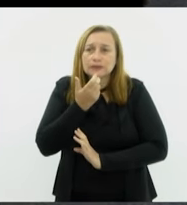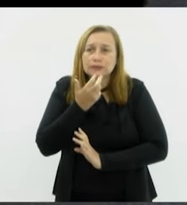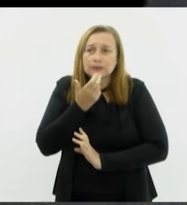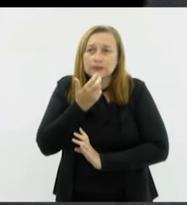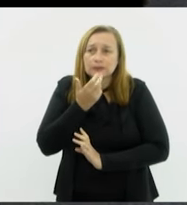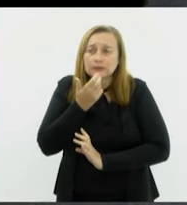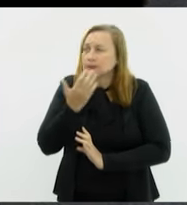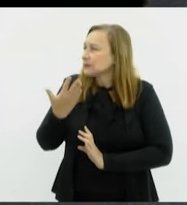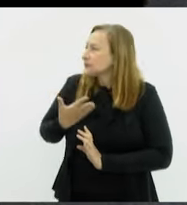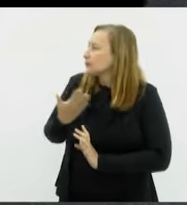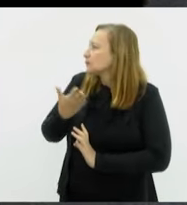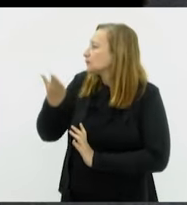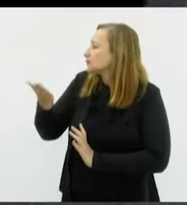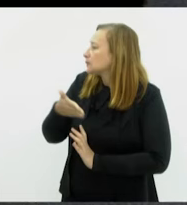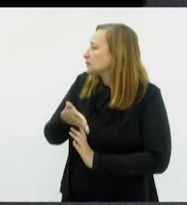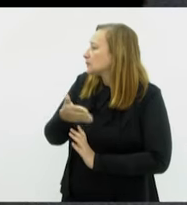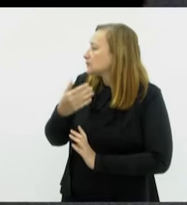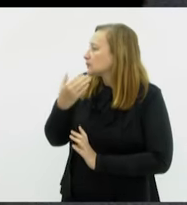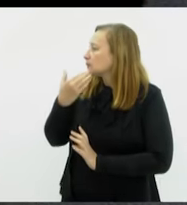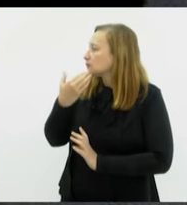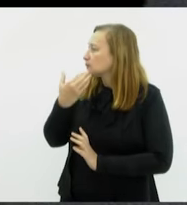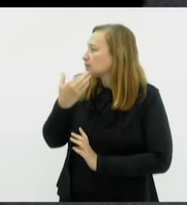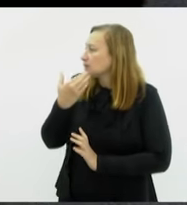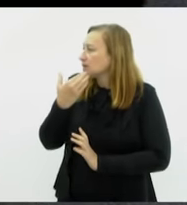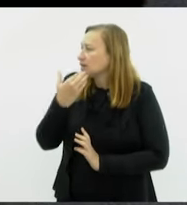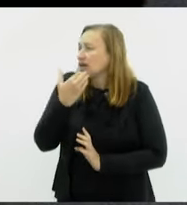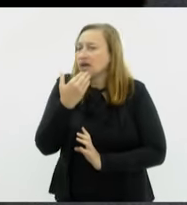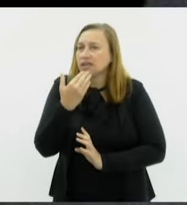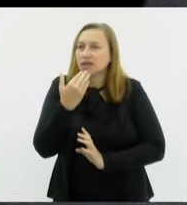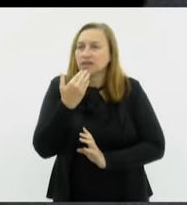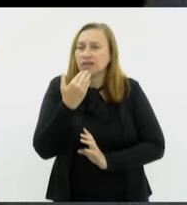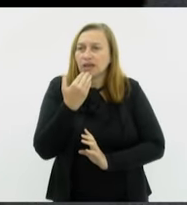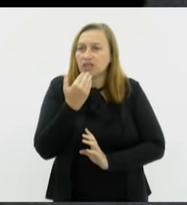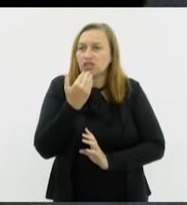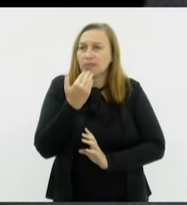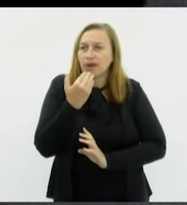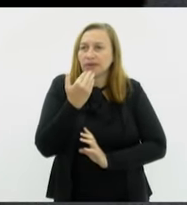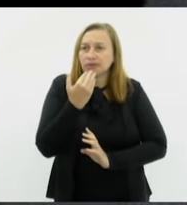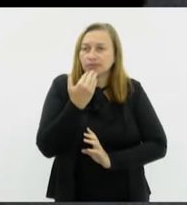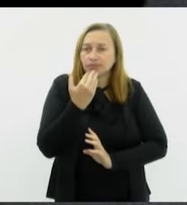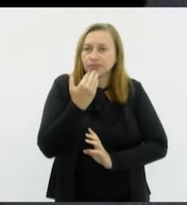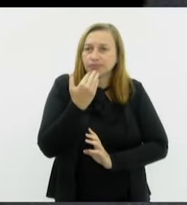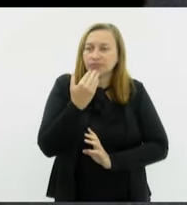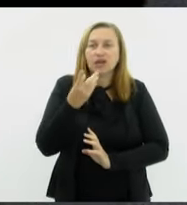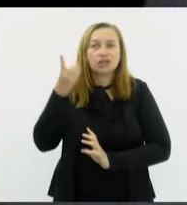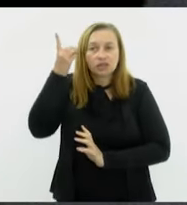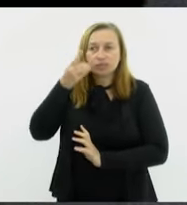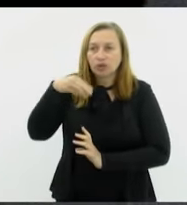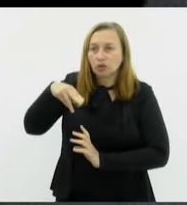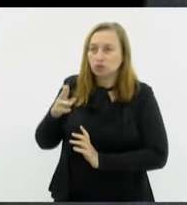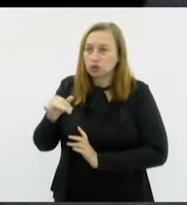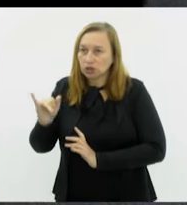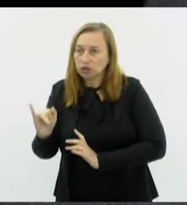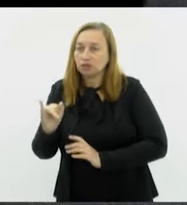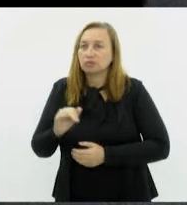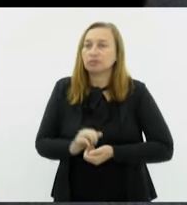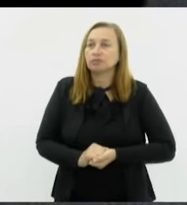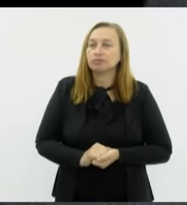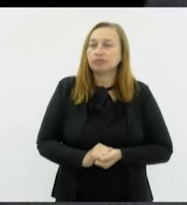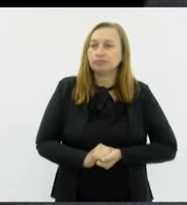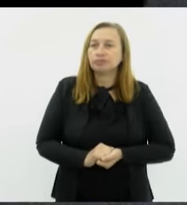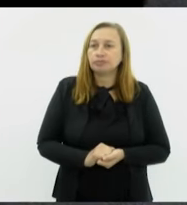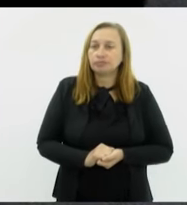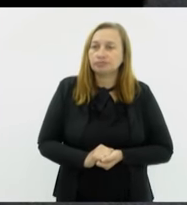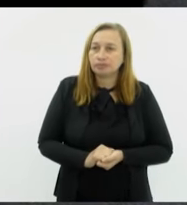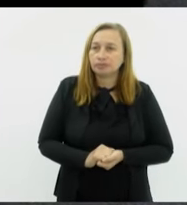nosso companheiro aqui, seu? Munir, o deputado Munir, que tem um projeto sobre